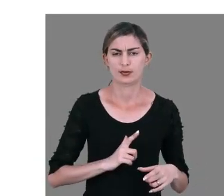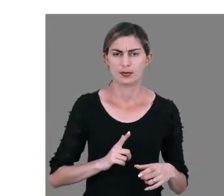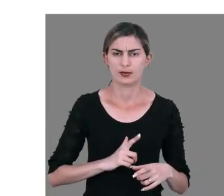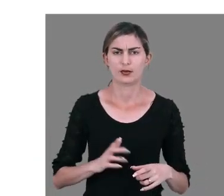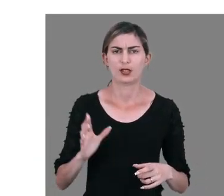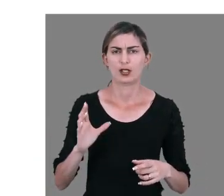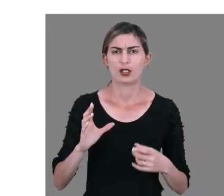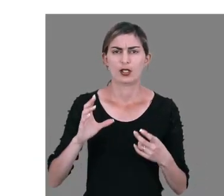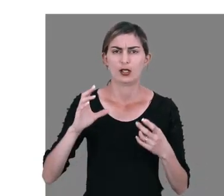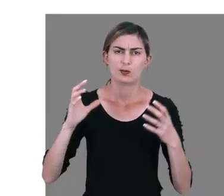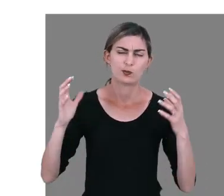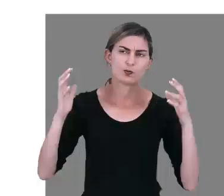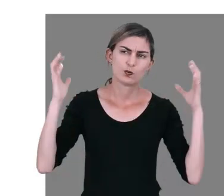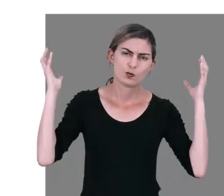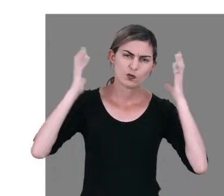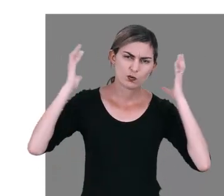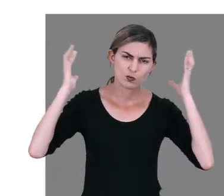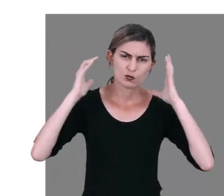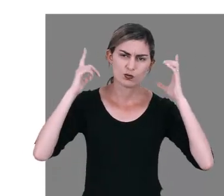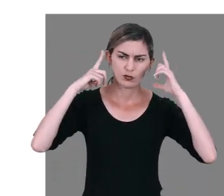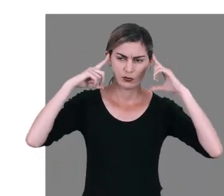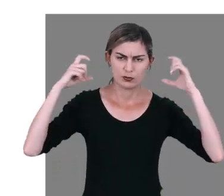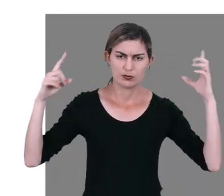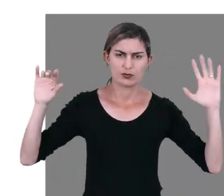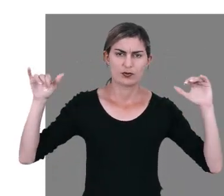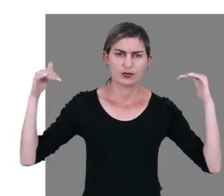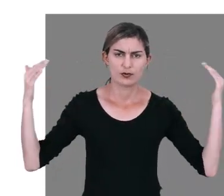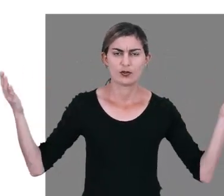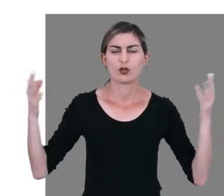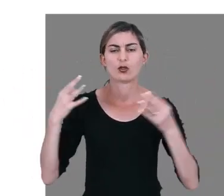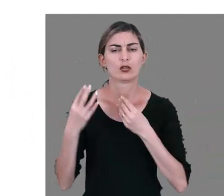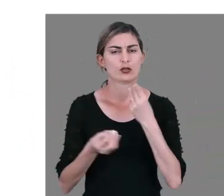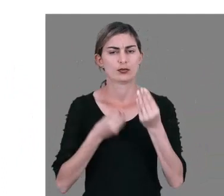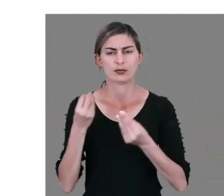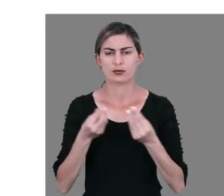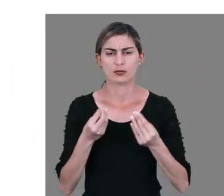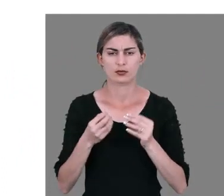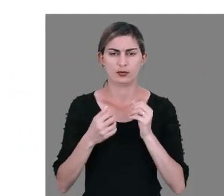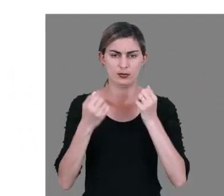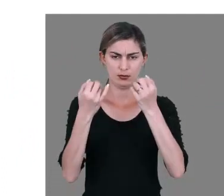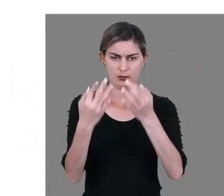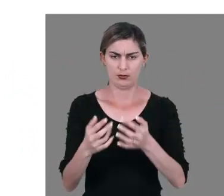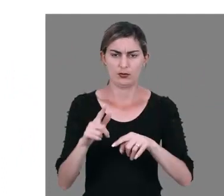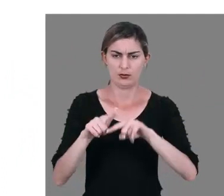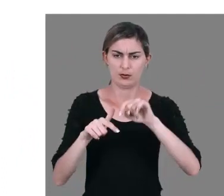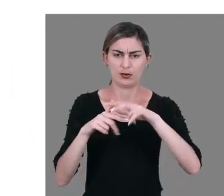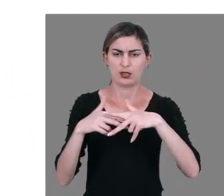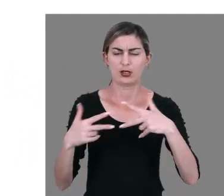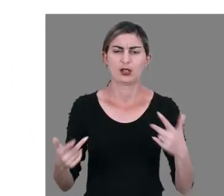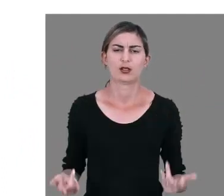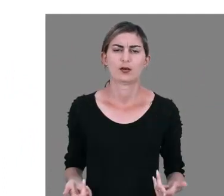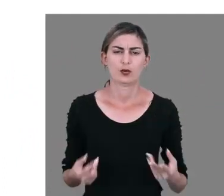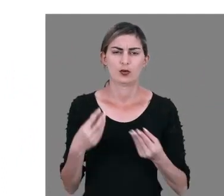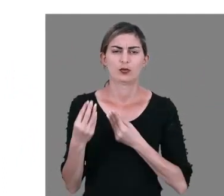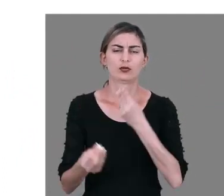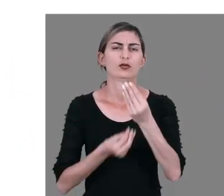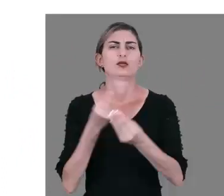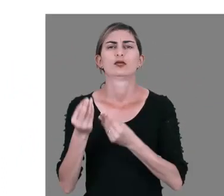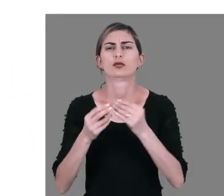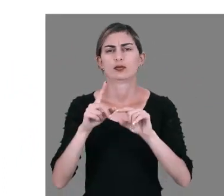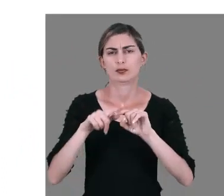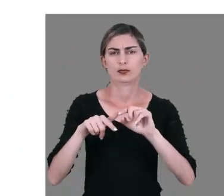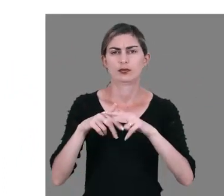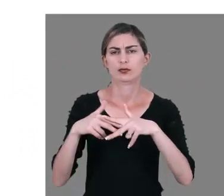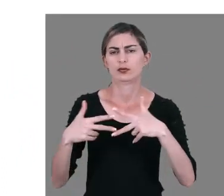essa contenção acústica, né? Aqui nós podemos ver a definição de materiais, né? E como é que esses